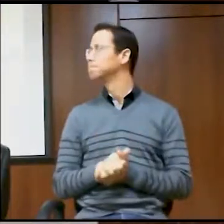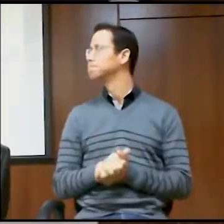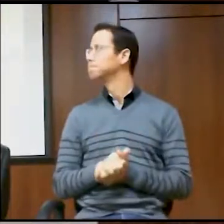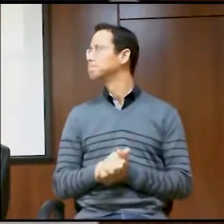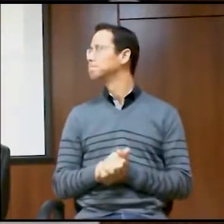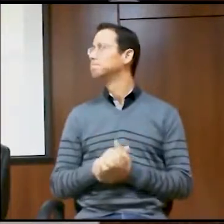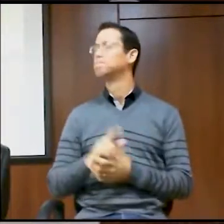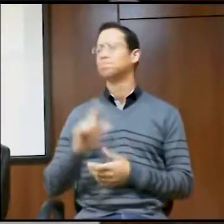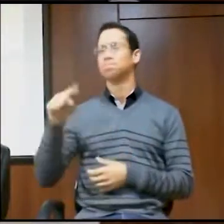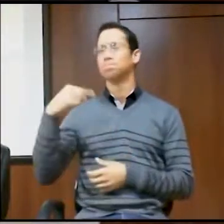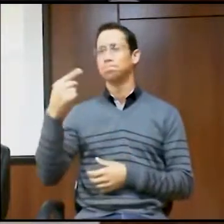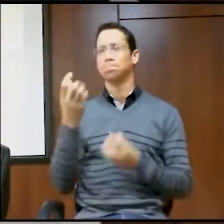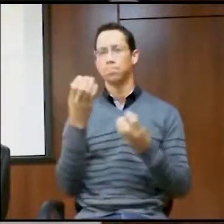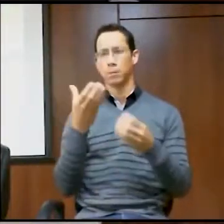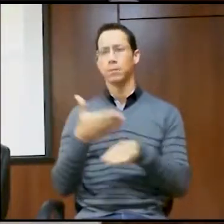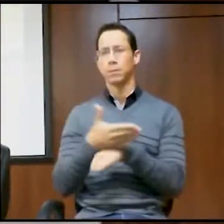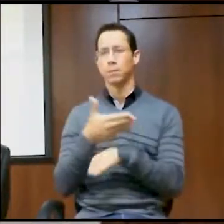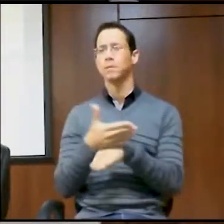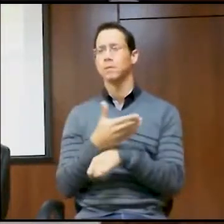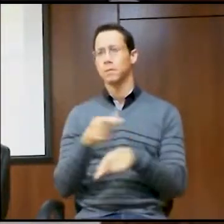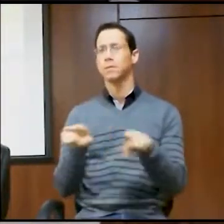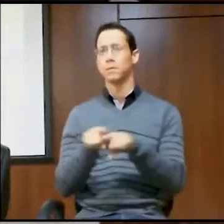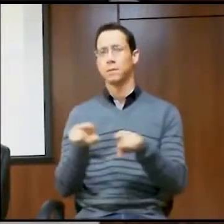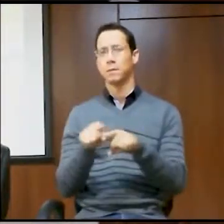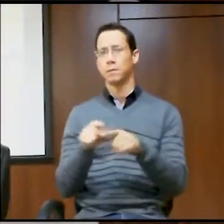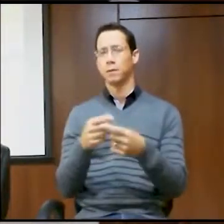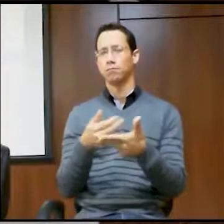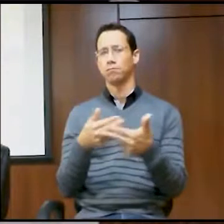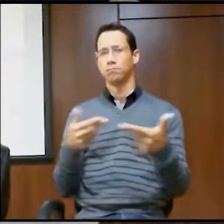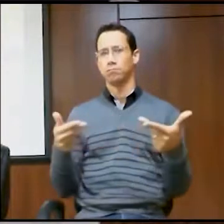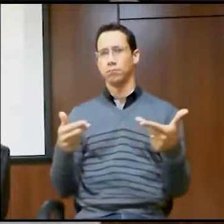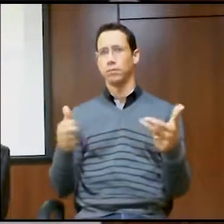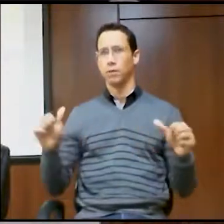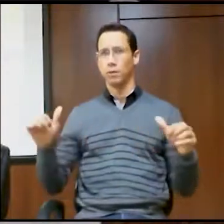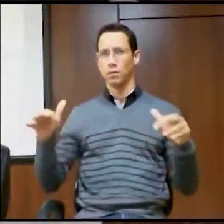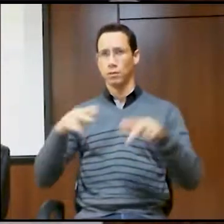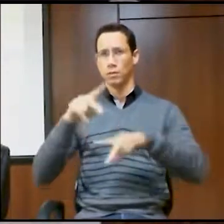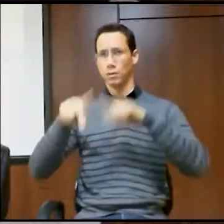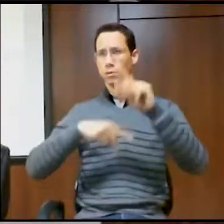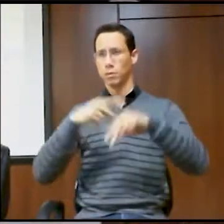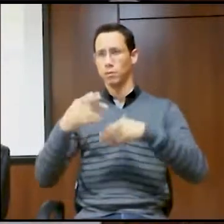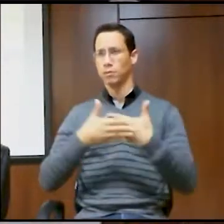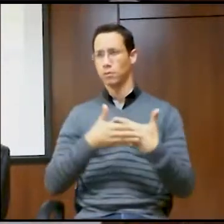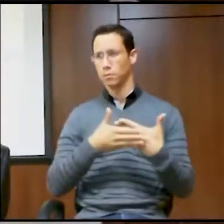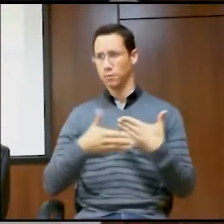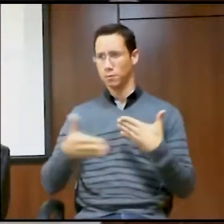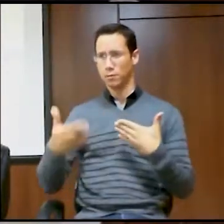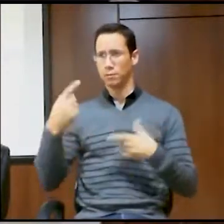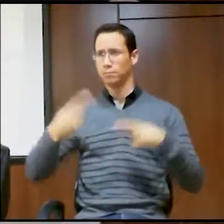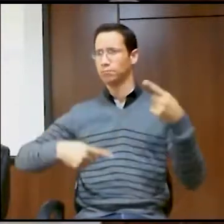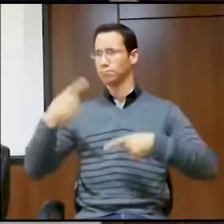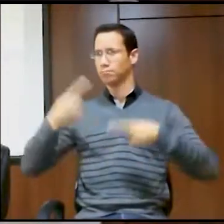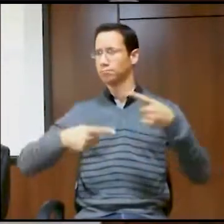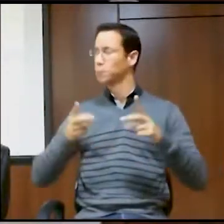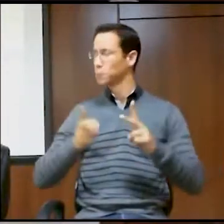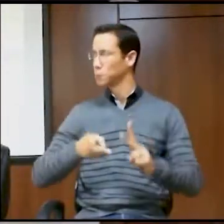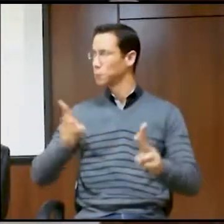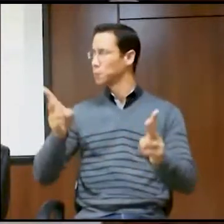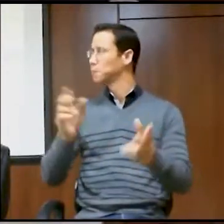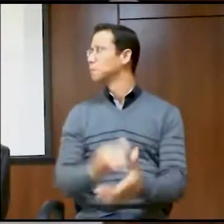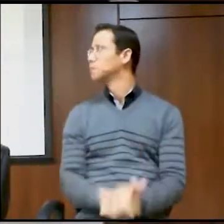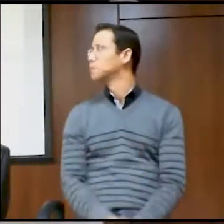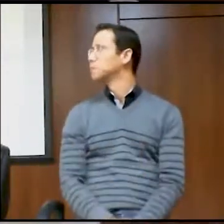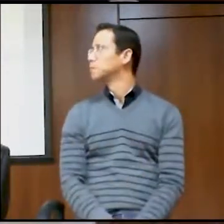depois quero participar dos encaminhamentos, certamente. Essa é uma audiência pública e ela vai seguir os debates, né? Eu queria